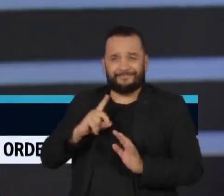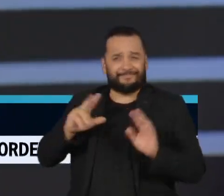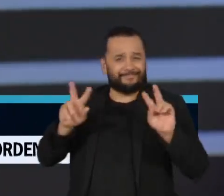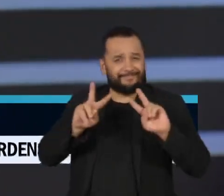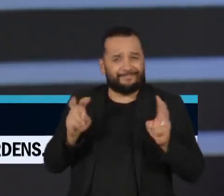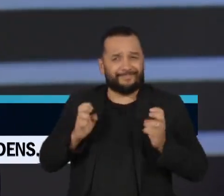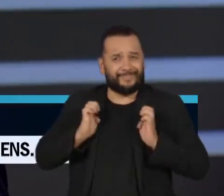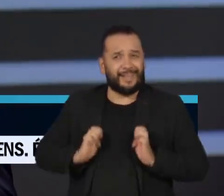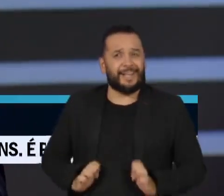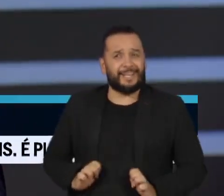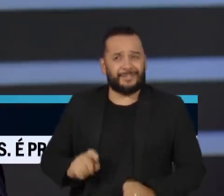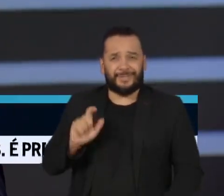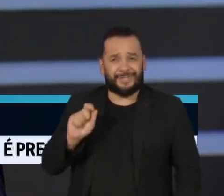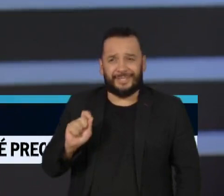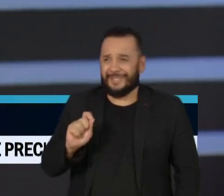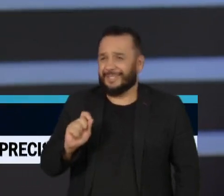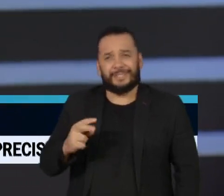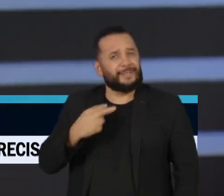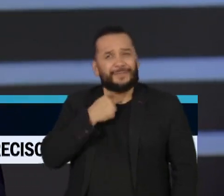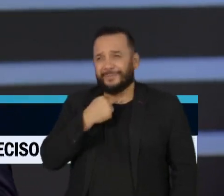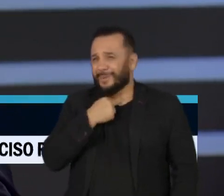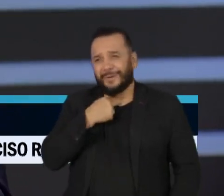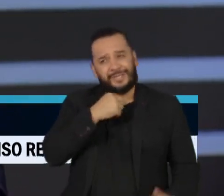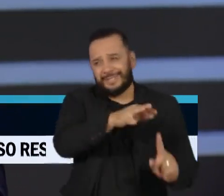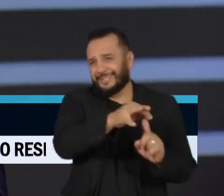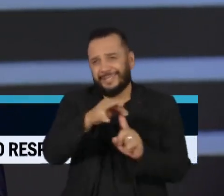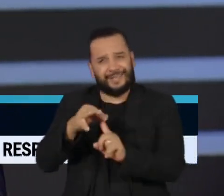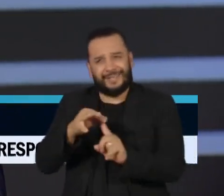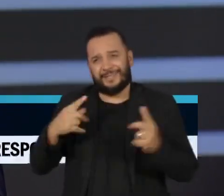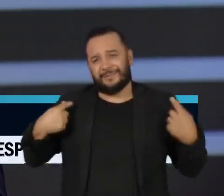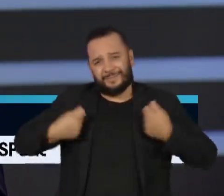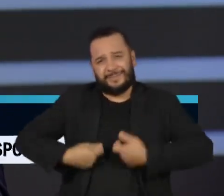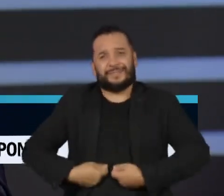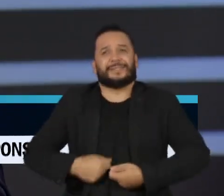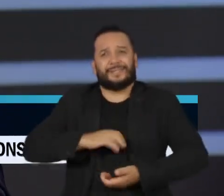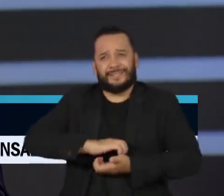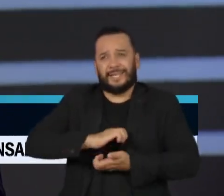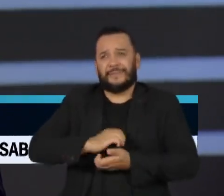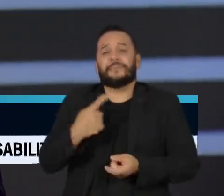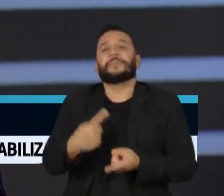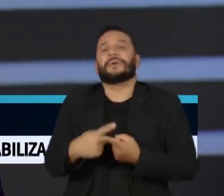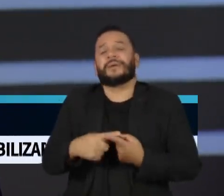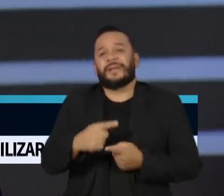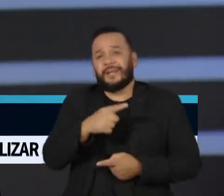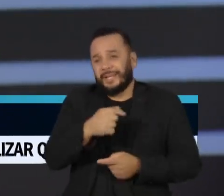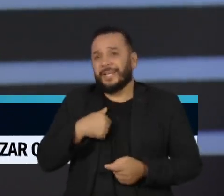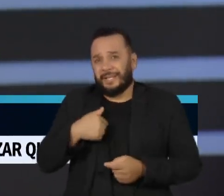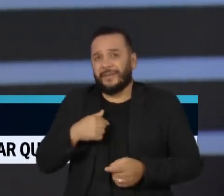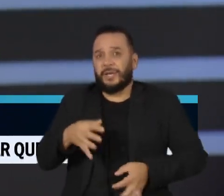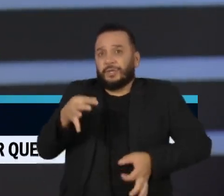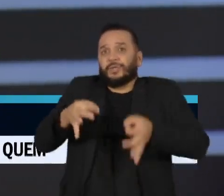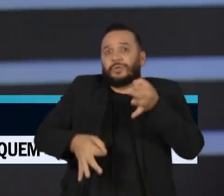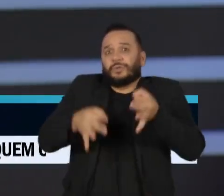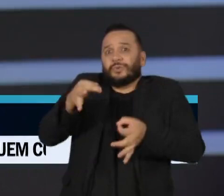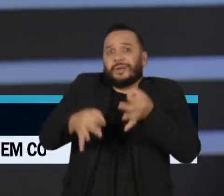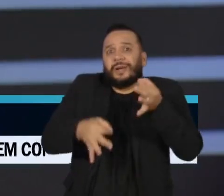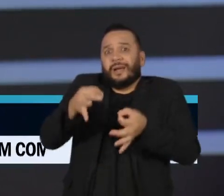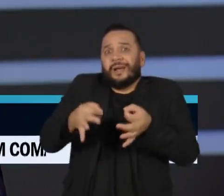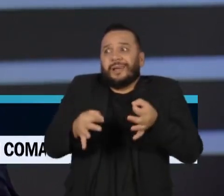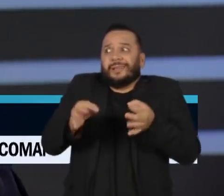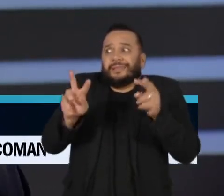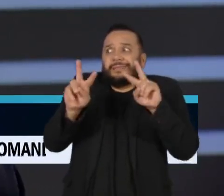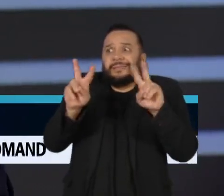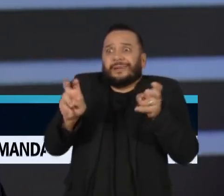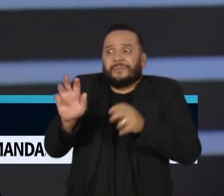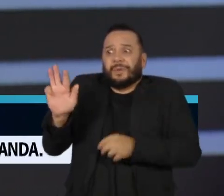que impossibilita que ele possa ser ministro do Supremo, mesmo que quando for julgado assuntos do presidente, ele se sinta impedido. Eu